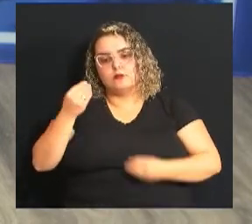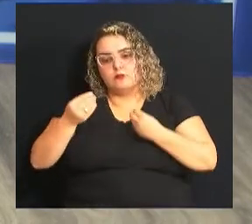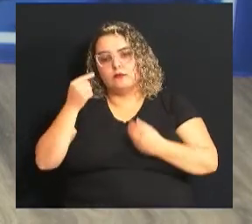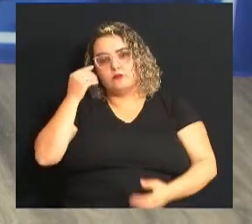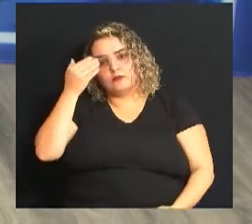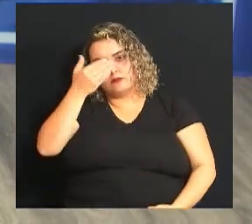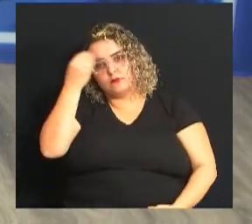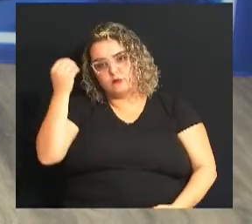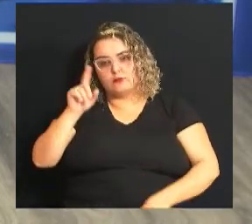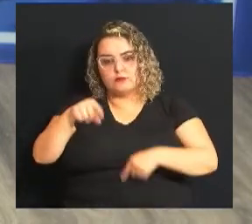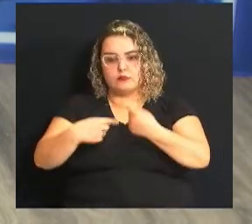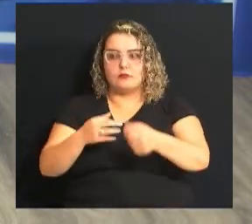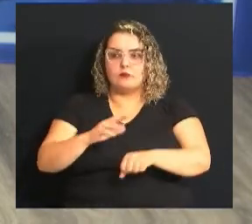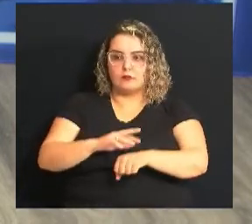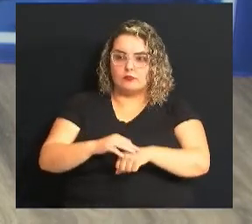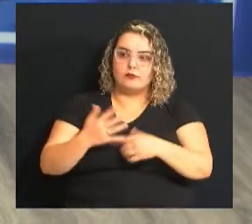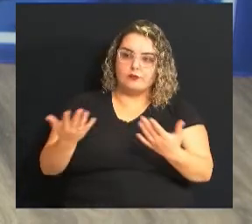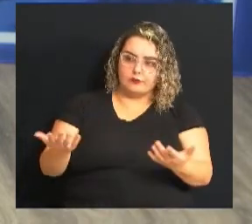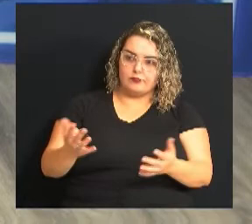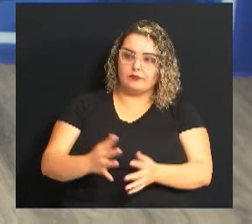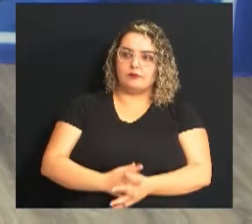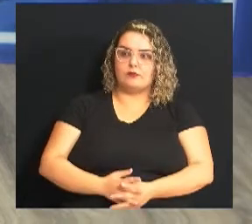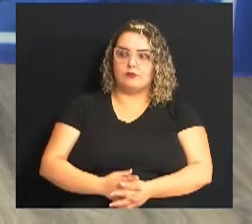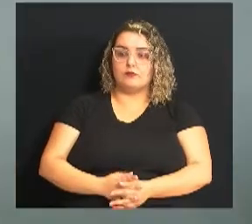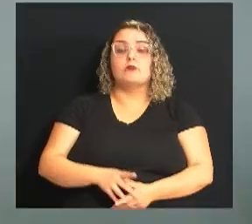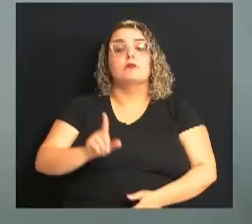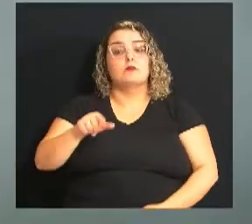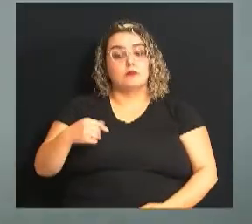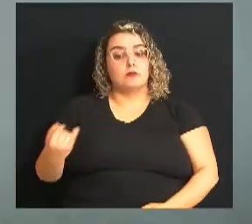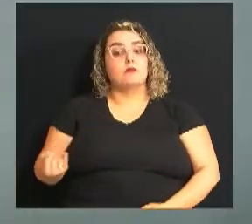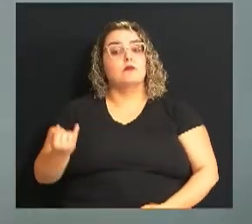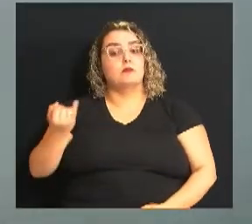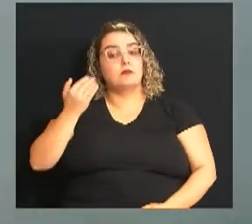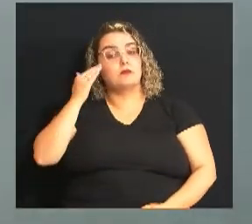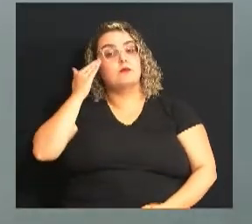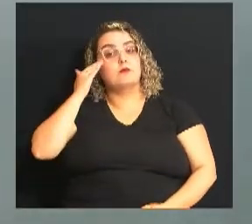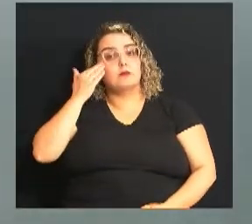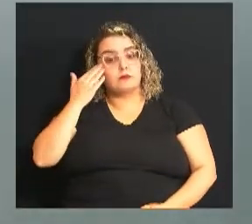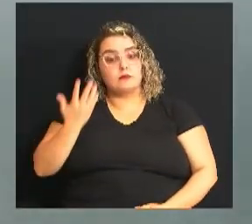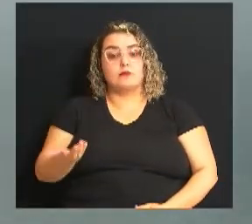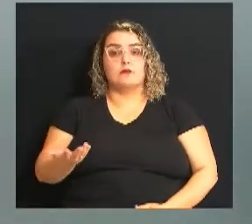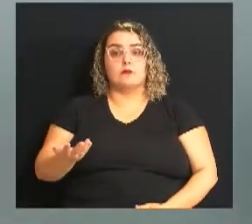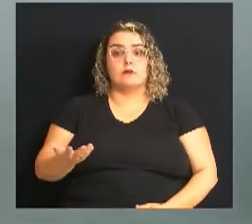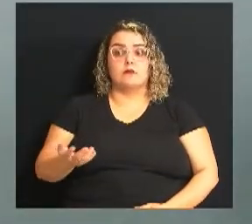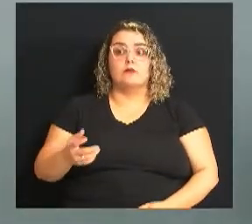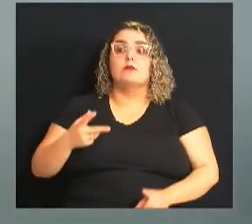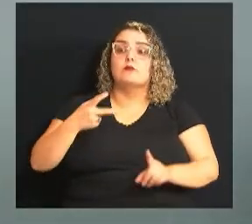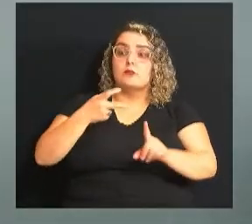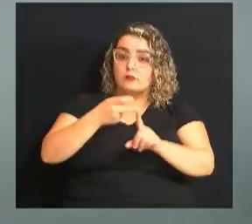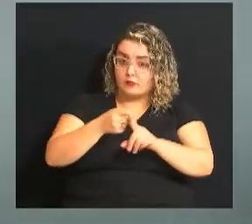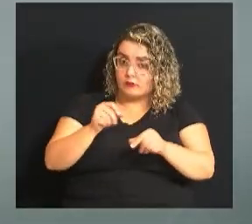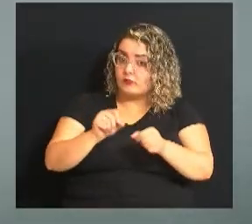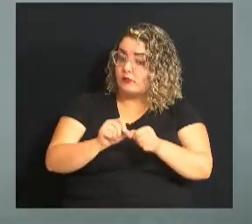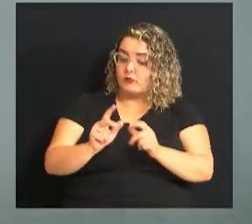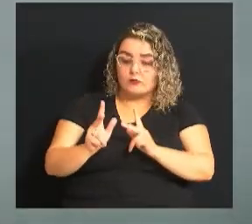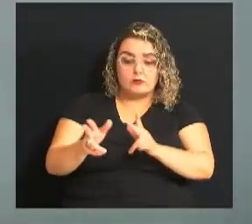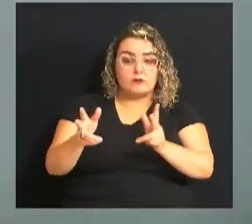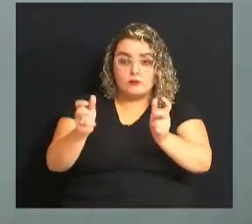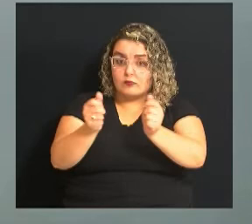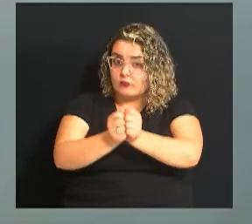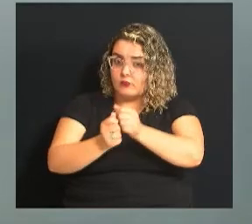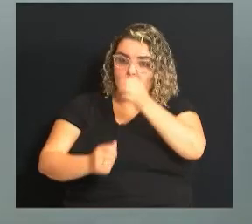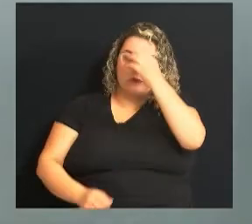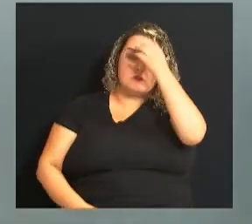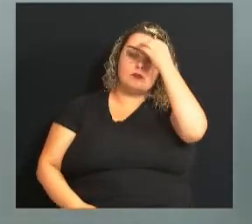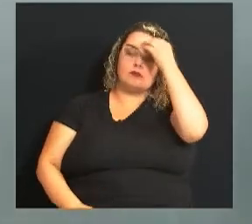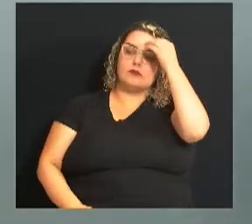né? E é fundamental a gente entender que as vacinas podem ser feitas no mesmo momento. Não é porque vai